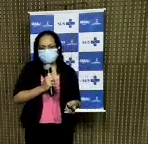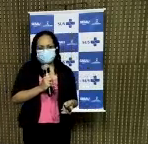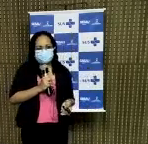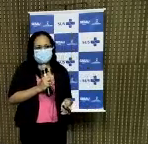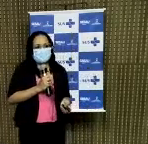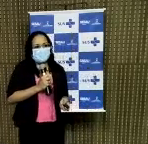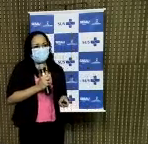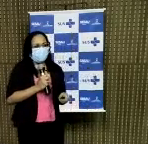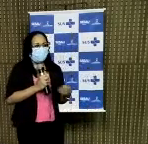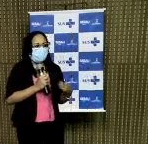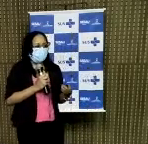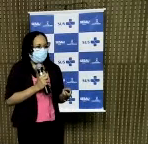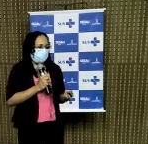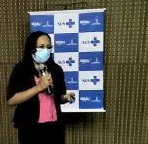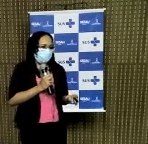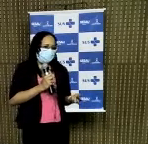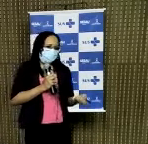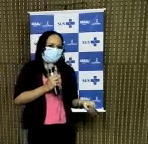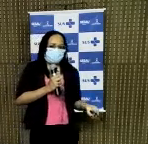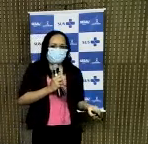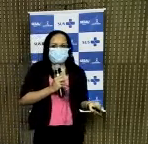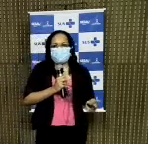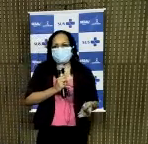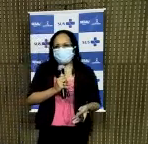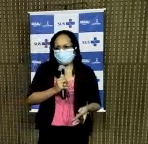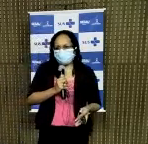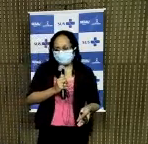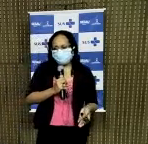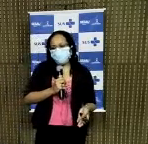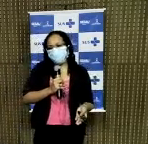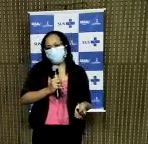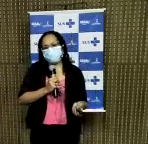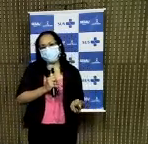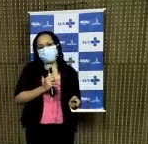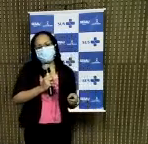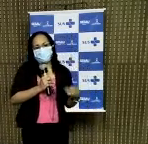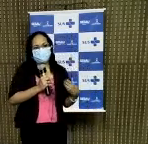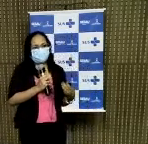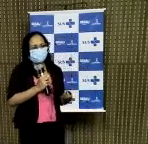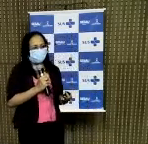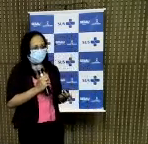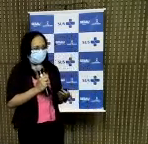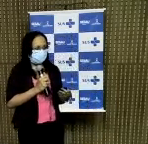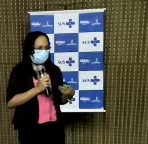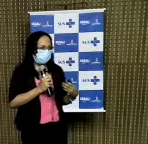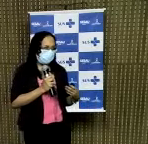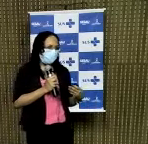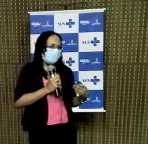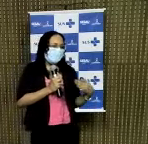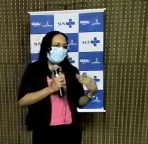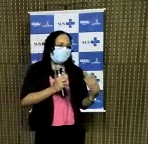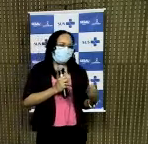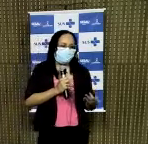indo a óbito. Então, é um caso de uma causa não previsível, né? Mas nós entendemos que essa